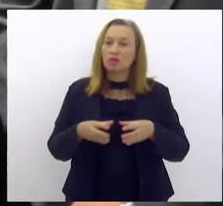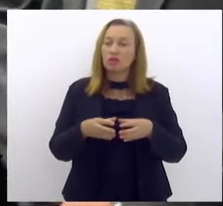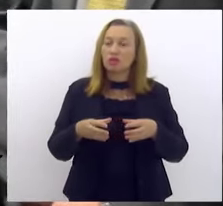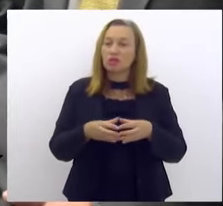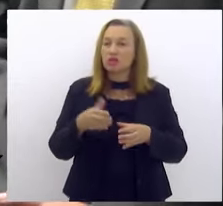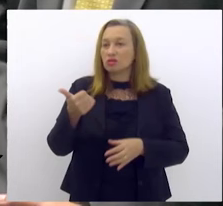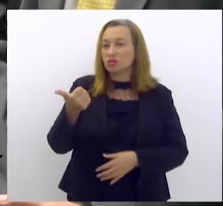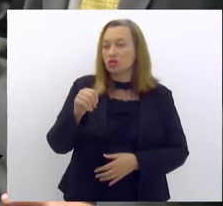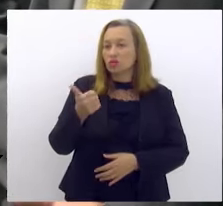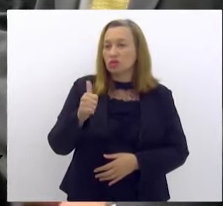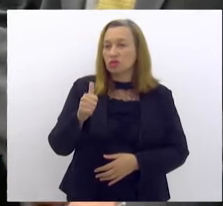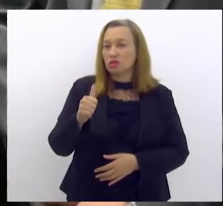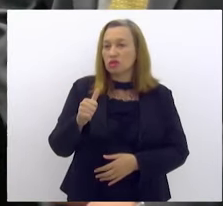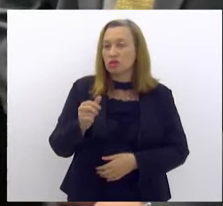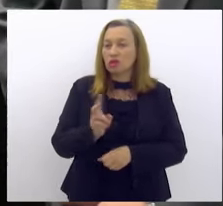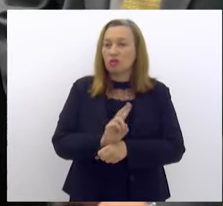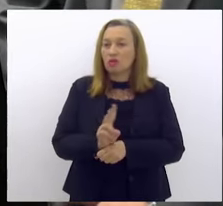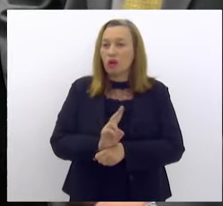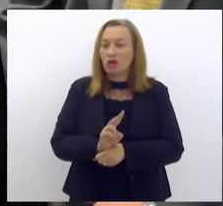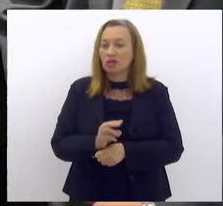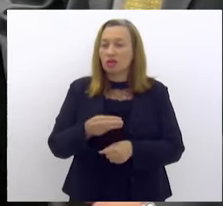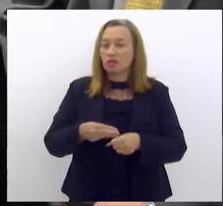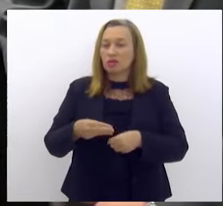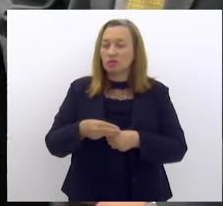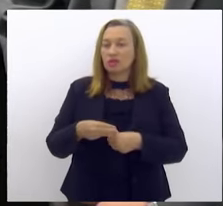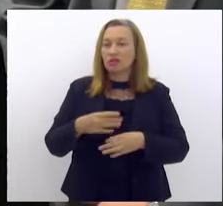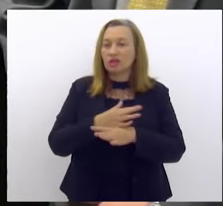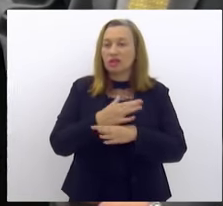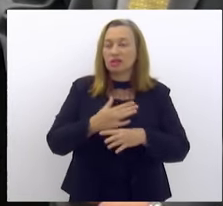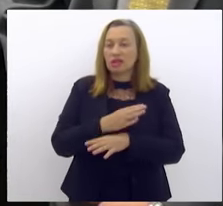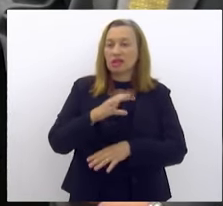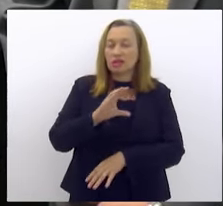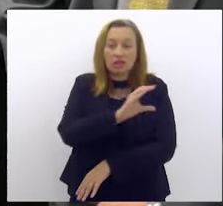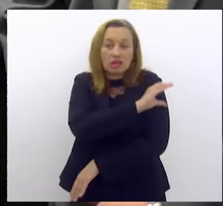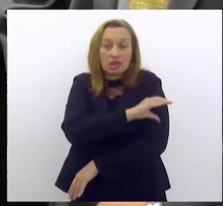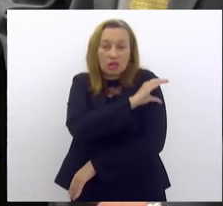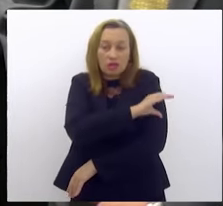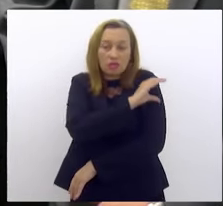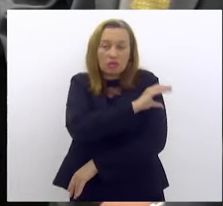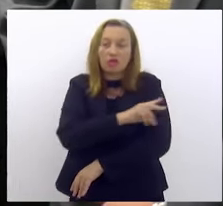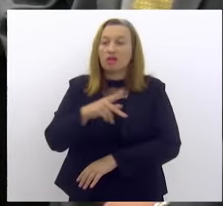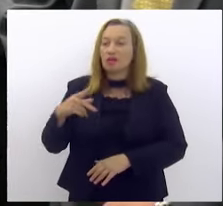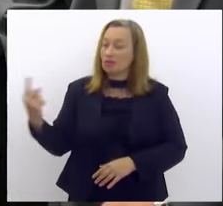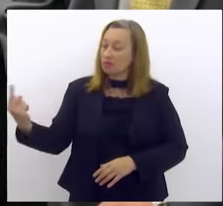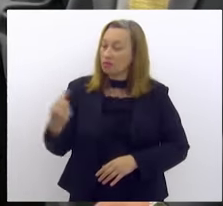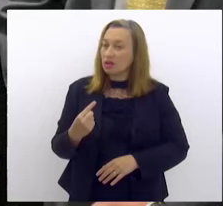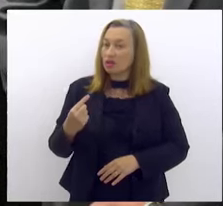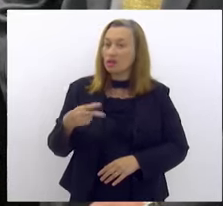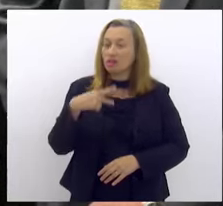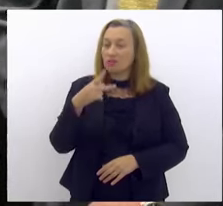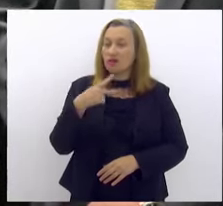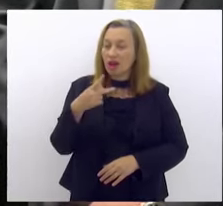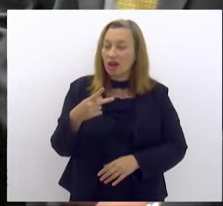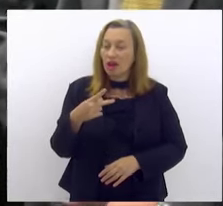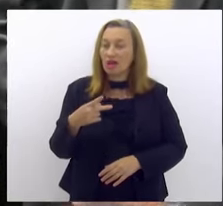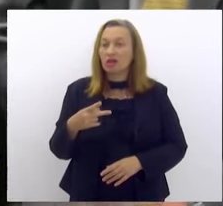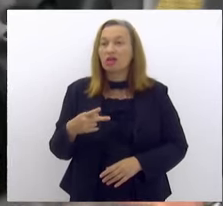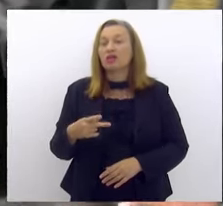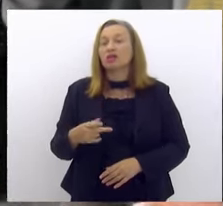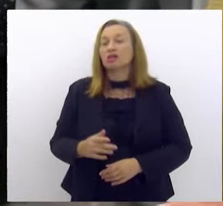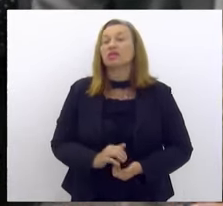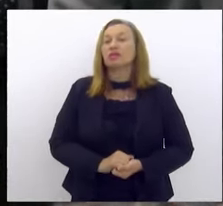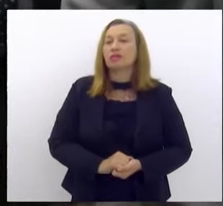11 guardas municipais da cidade de Campos, trazendo reivindicações, né, vindo falar, né, do mau estado